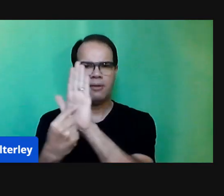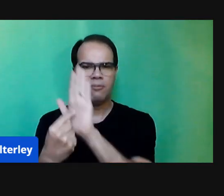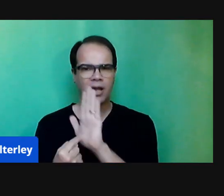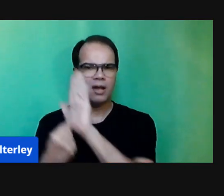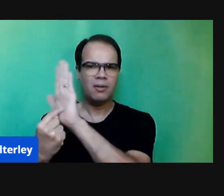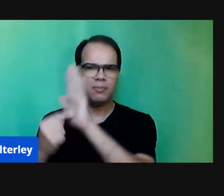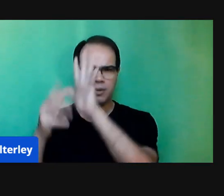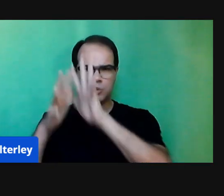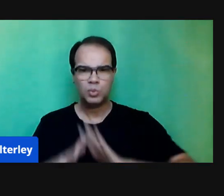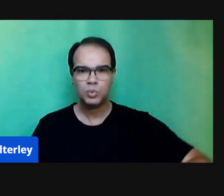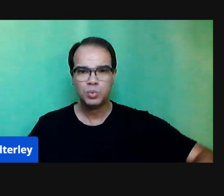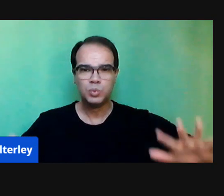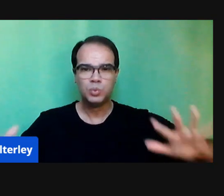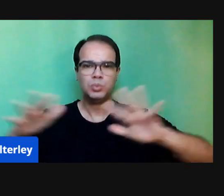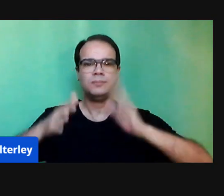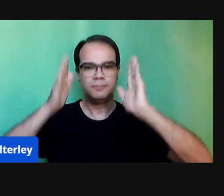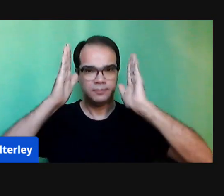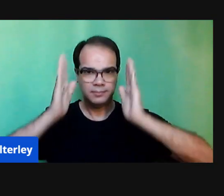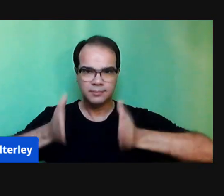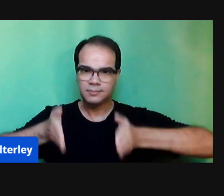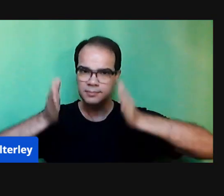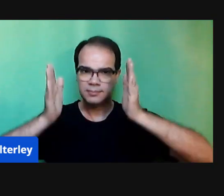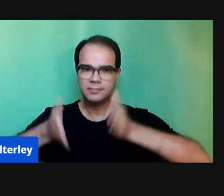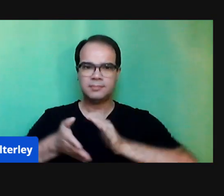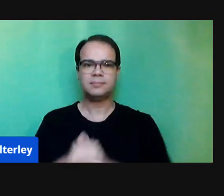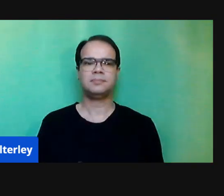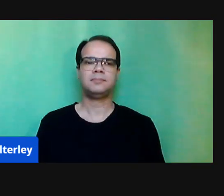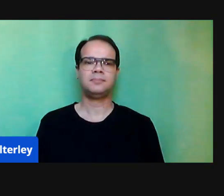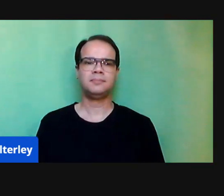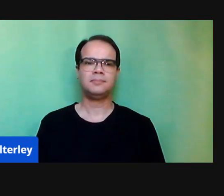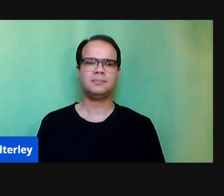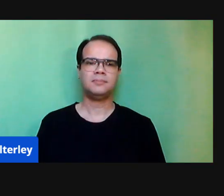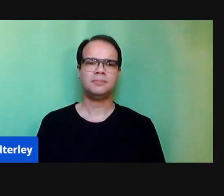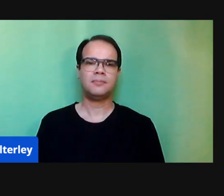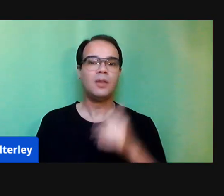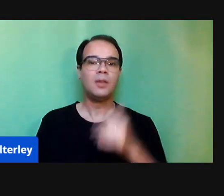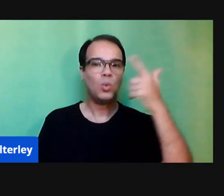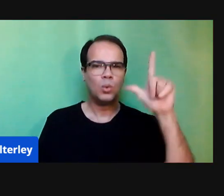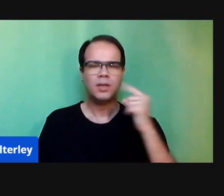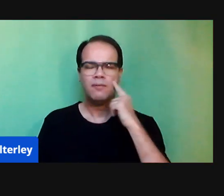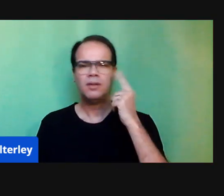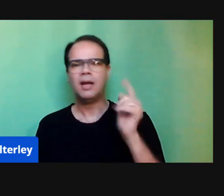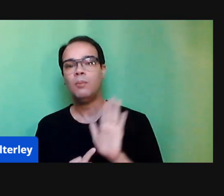que o dinheiro foi muito curto, no FEMIC. E